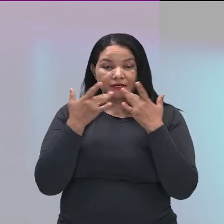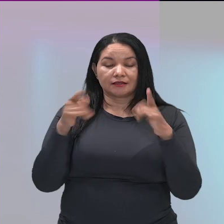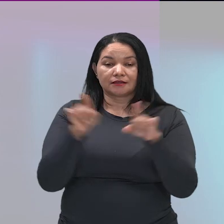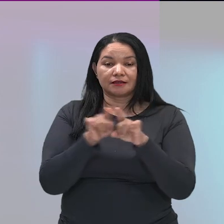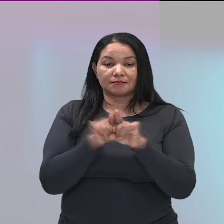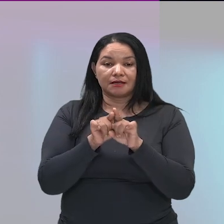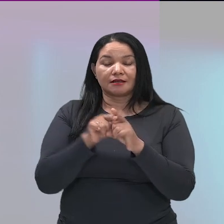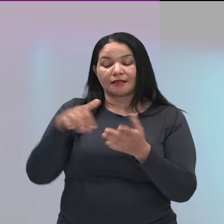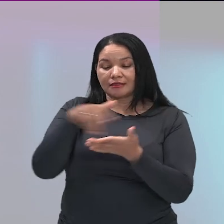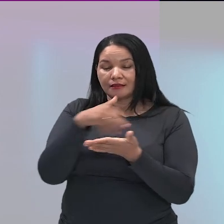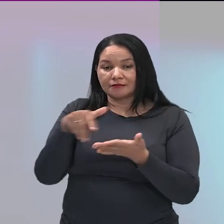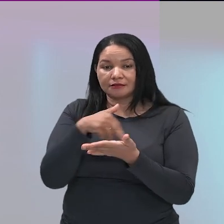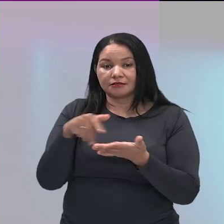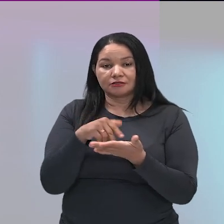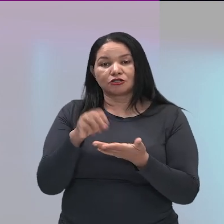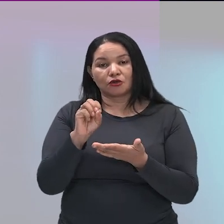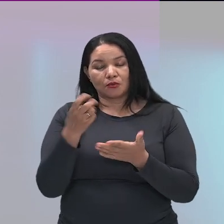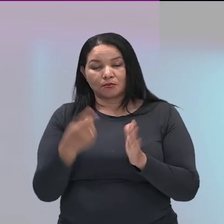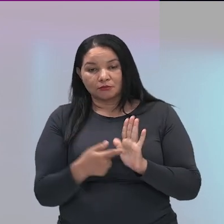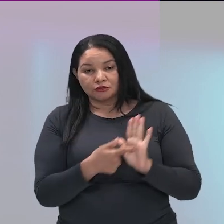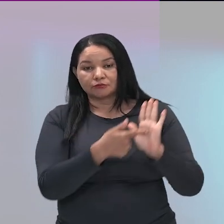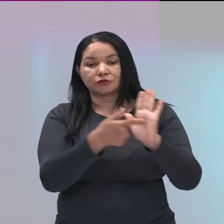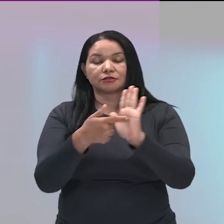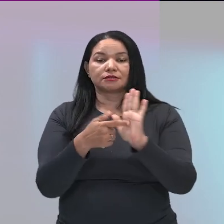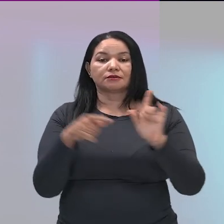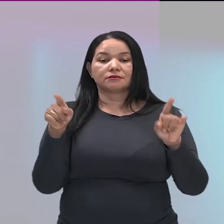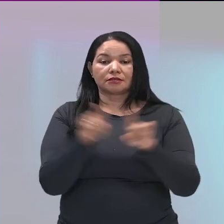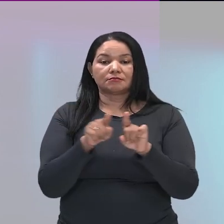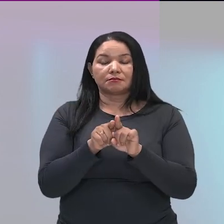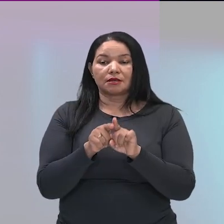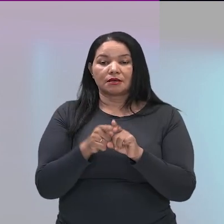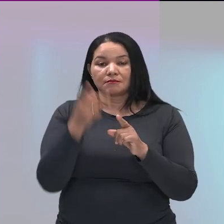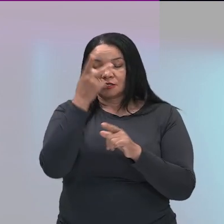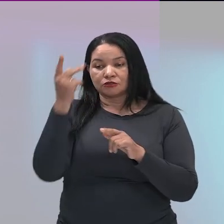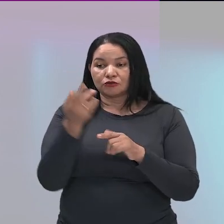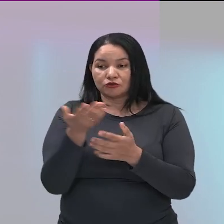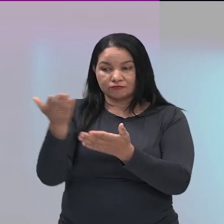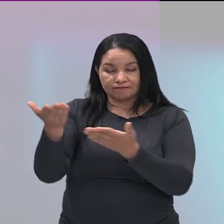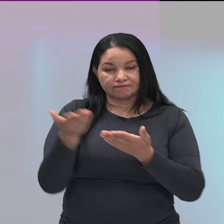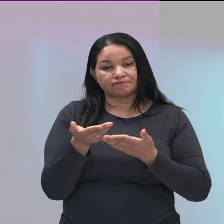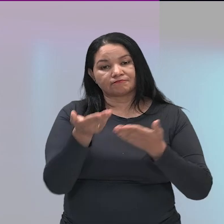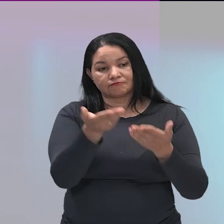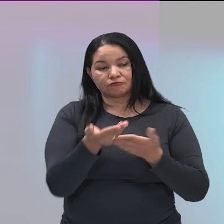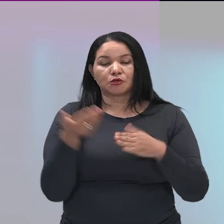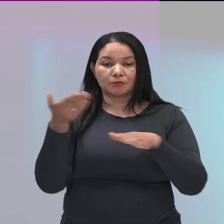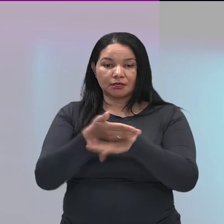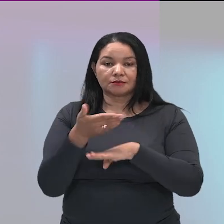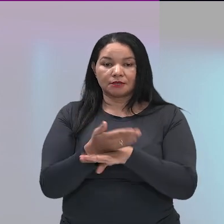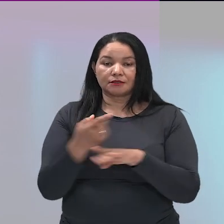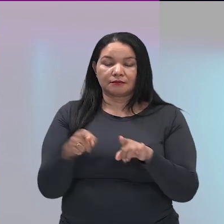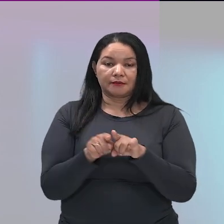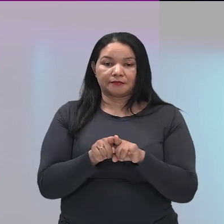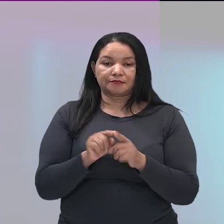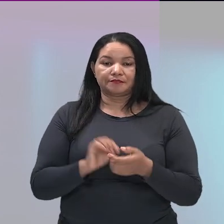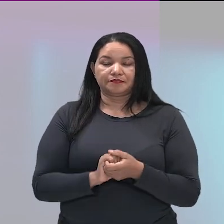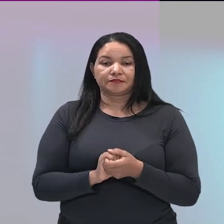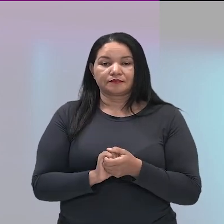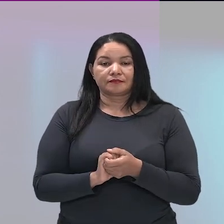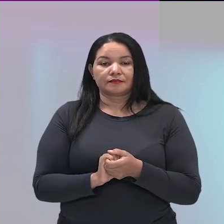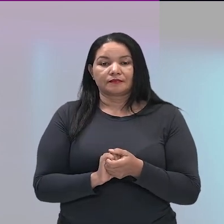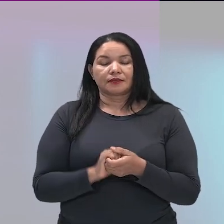o público é convidado a participar, certo? E aí, quando nós falamos também dessa criação,